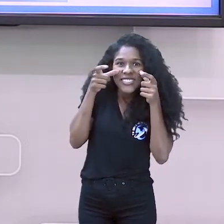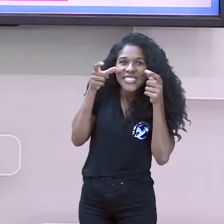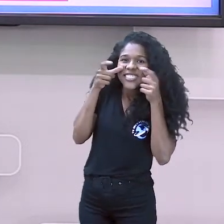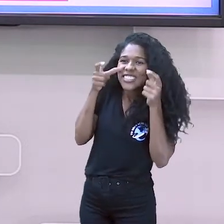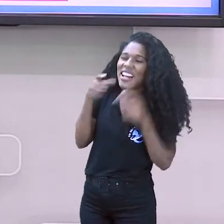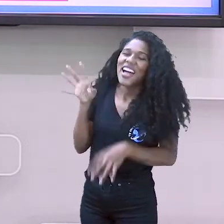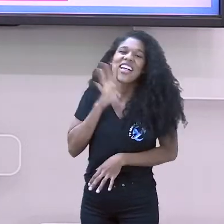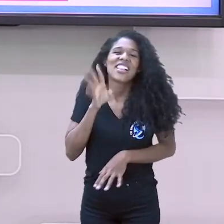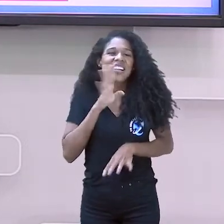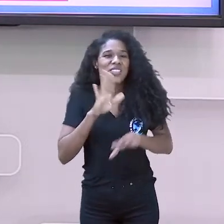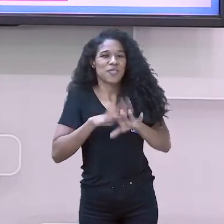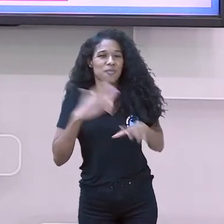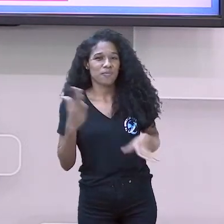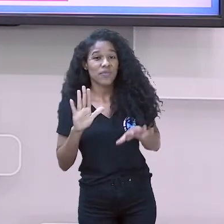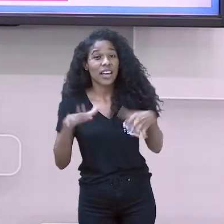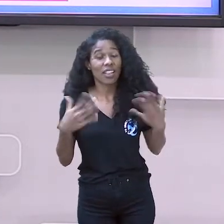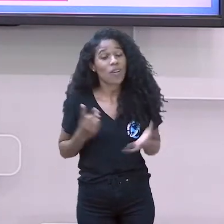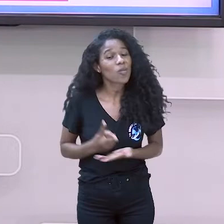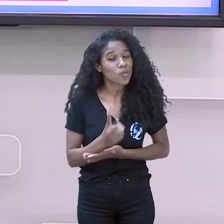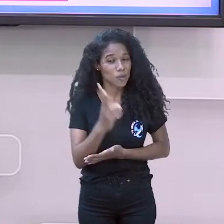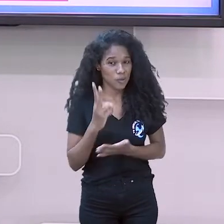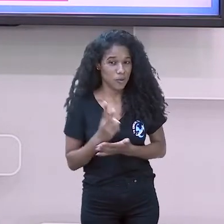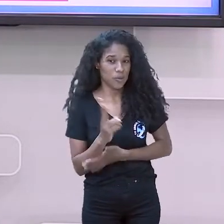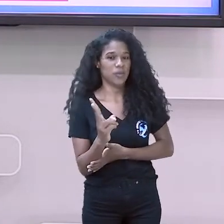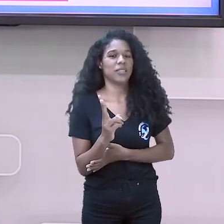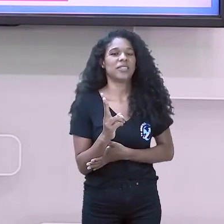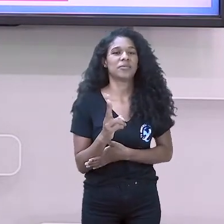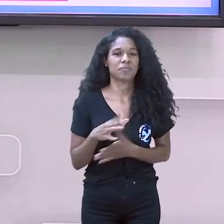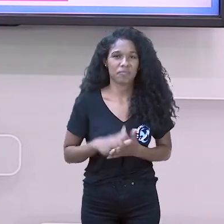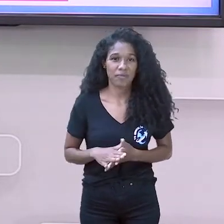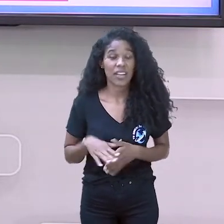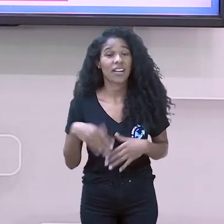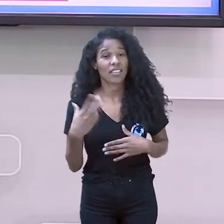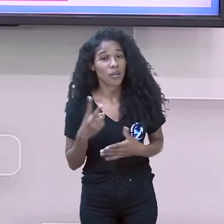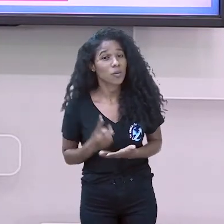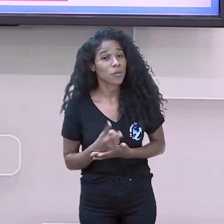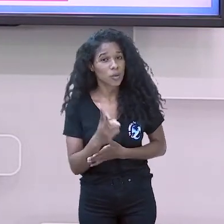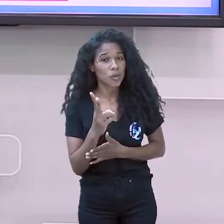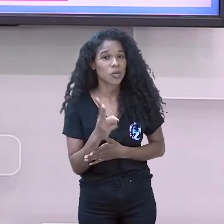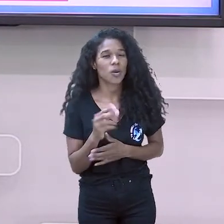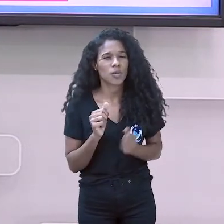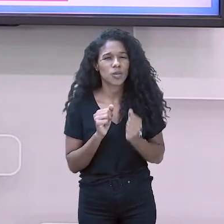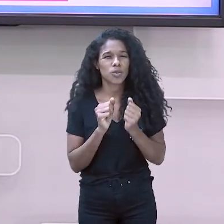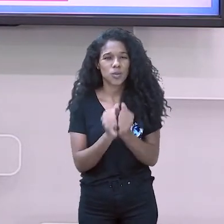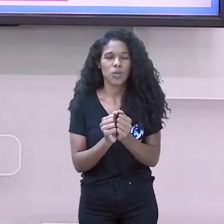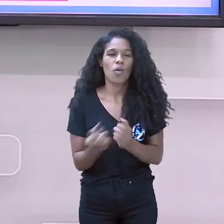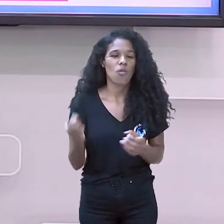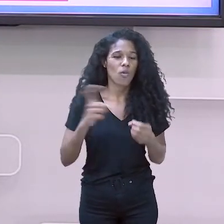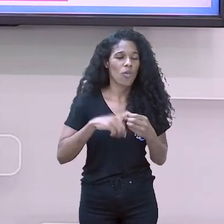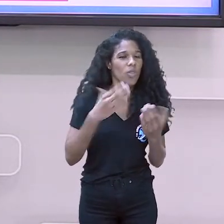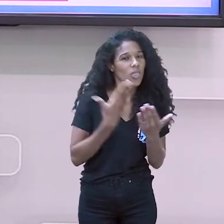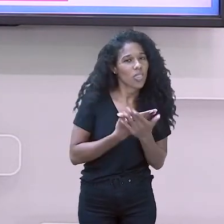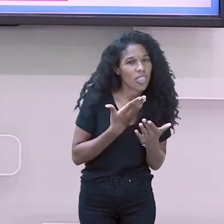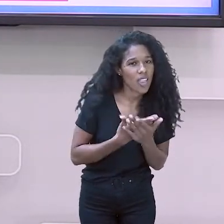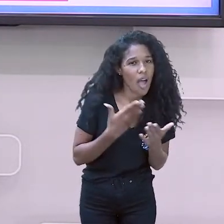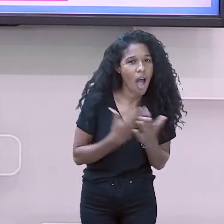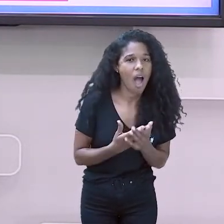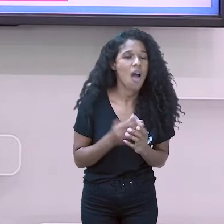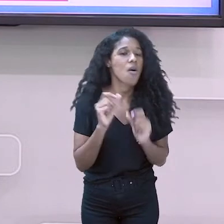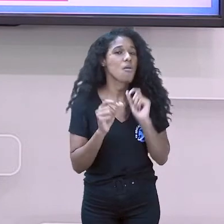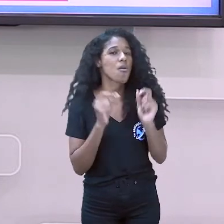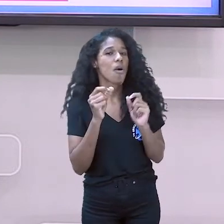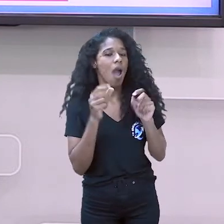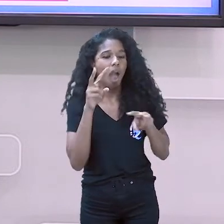né? Senão, falar de amor, eu amo falar de amor. E vamos continuar aqui, voltar para a nossa aula, a analisar o